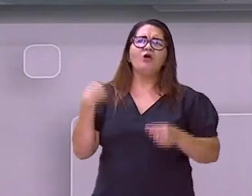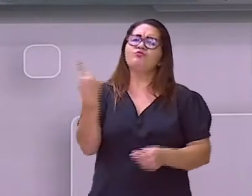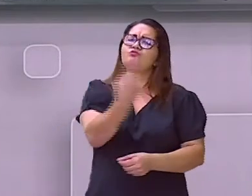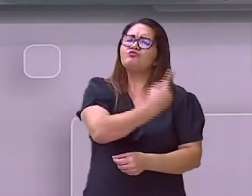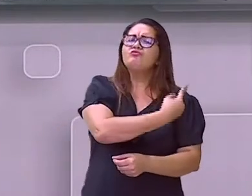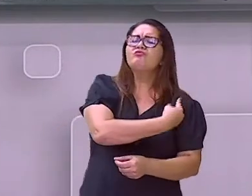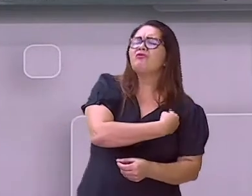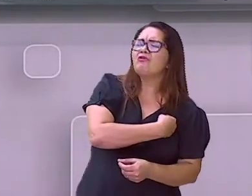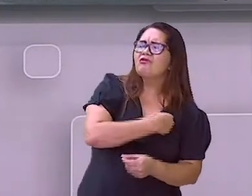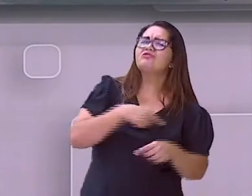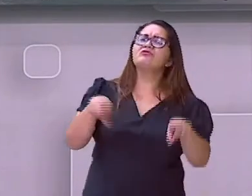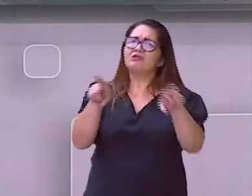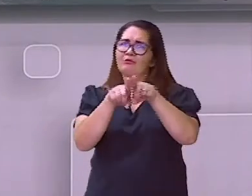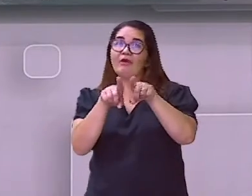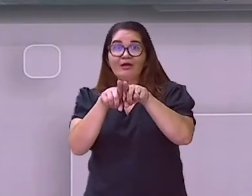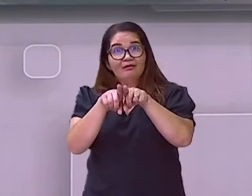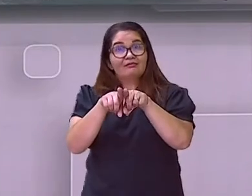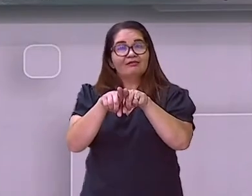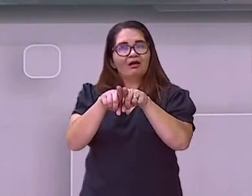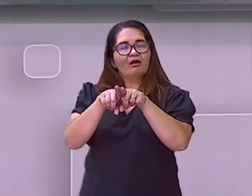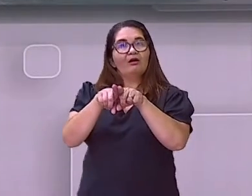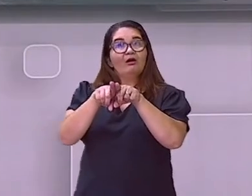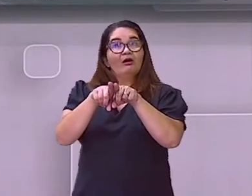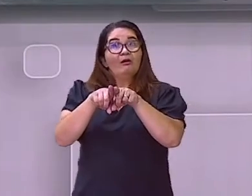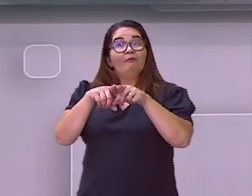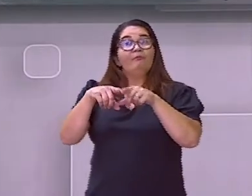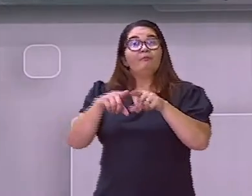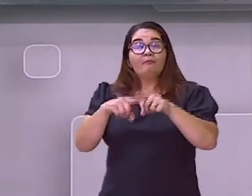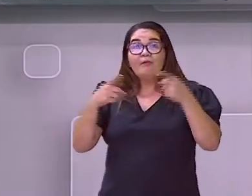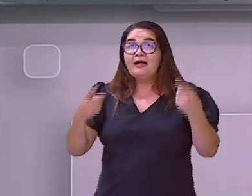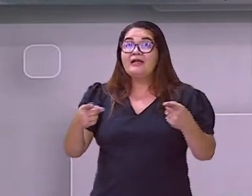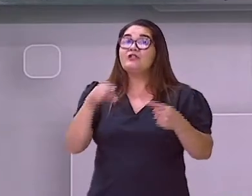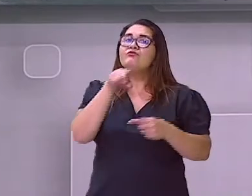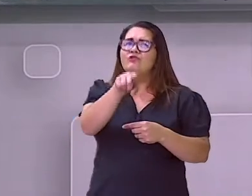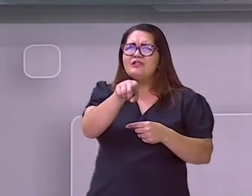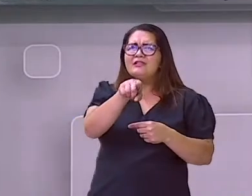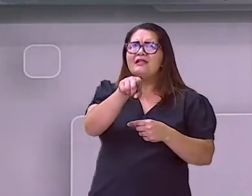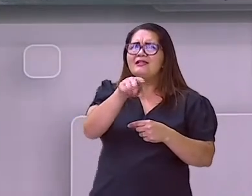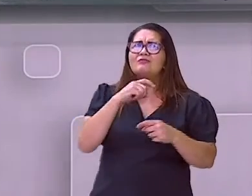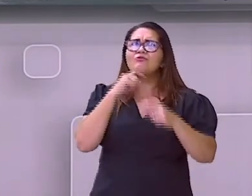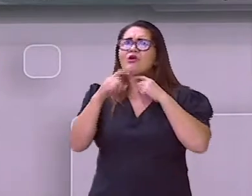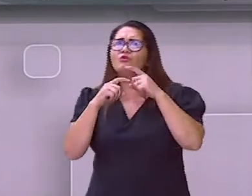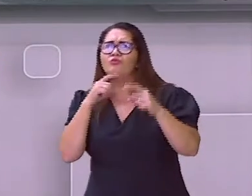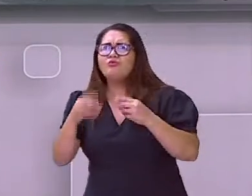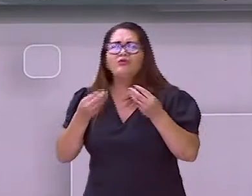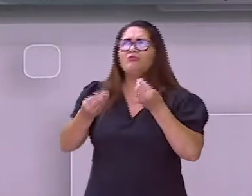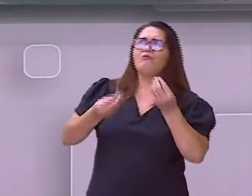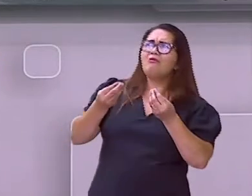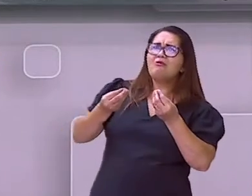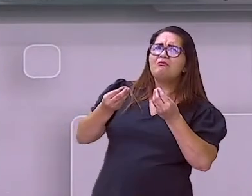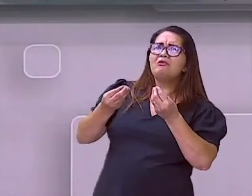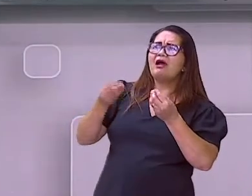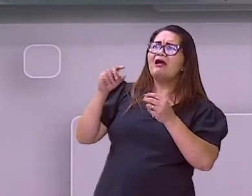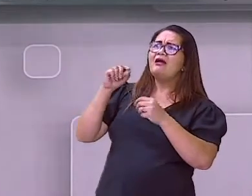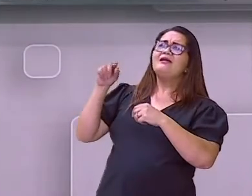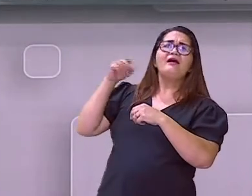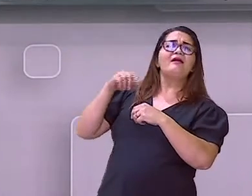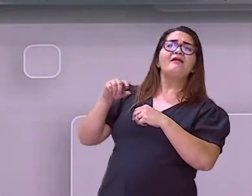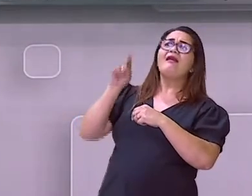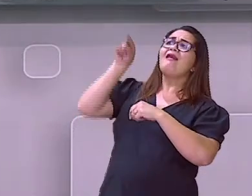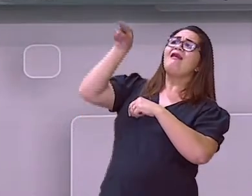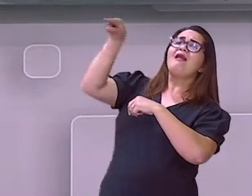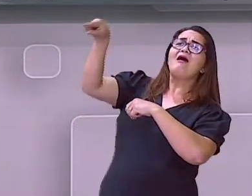Andes? Eu estou falando nosso no sentido de continente. Nós